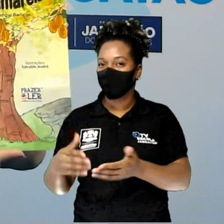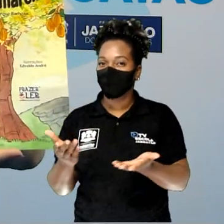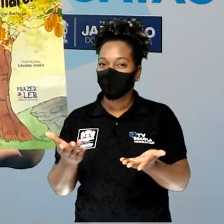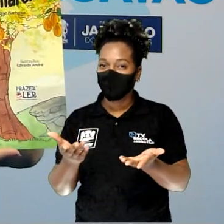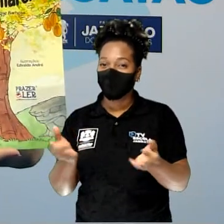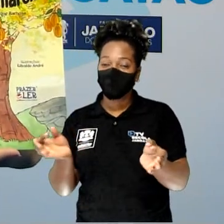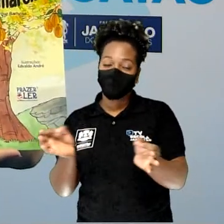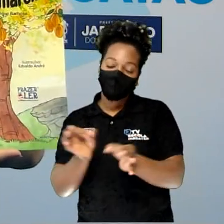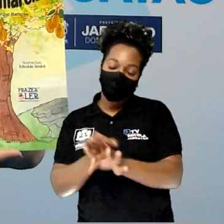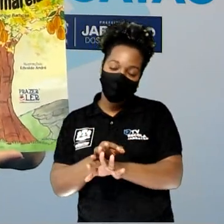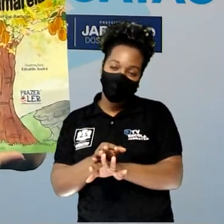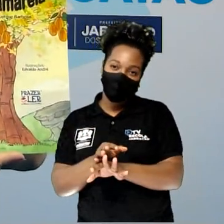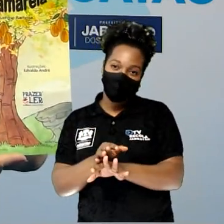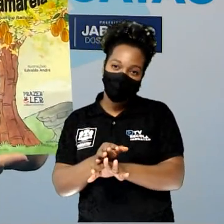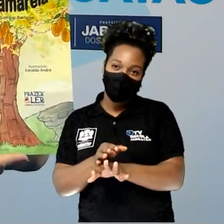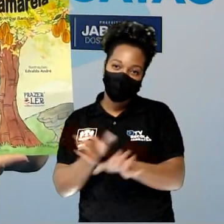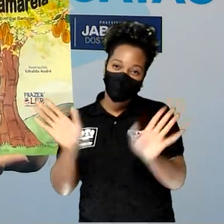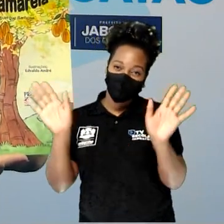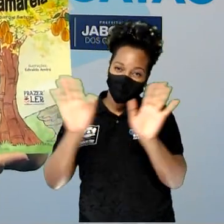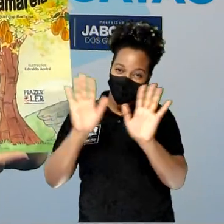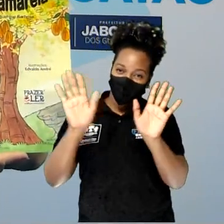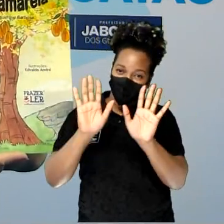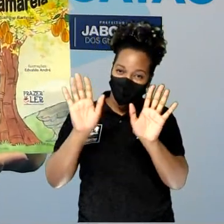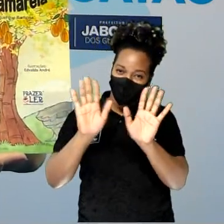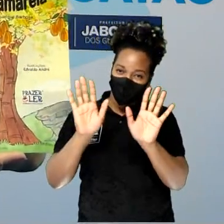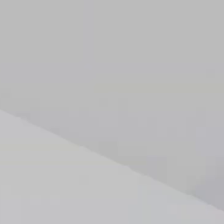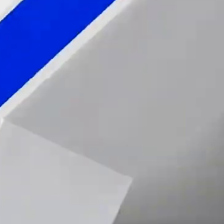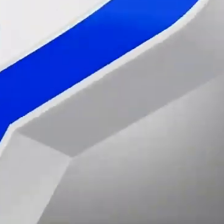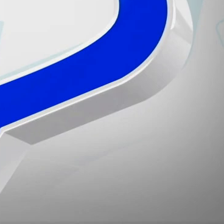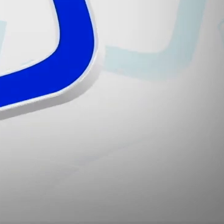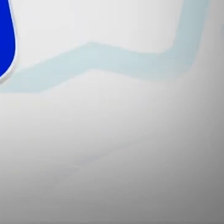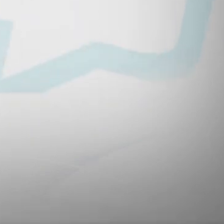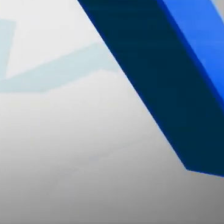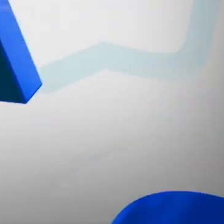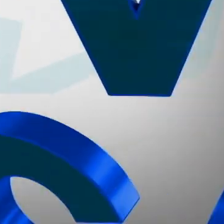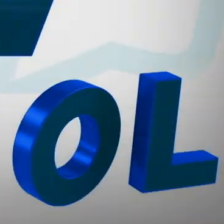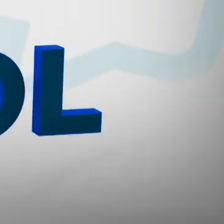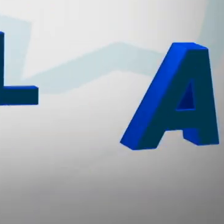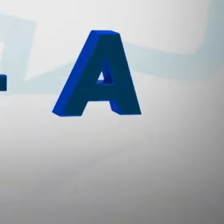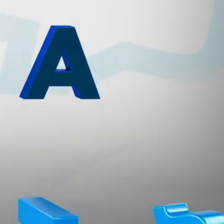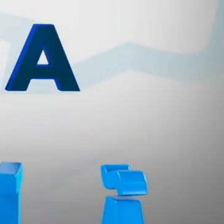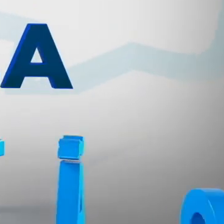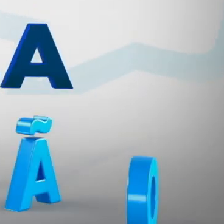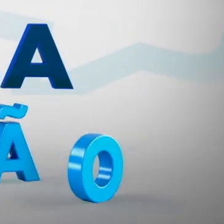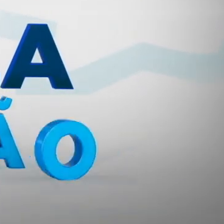chega ao fim. Até a próxima!